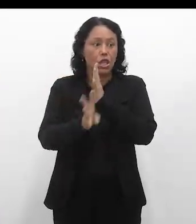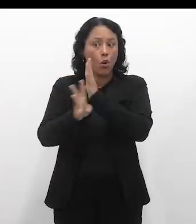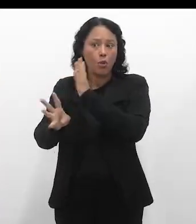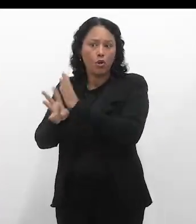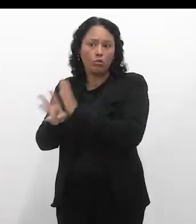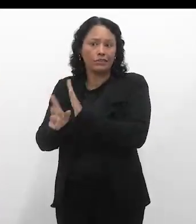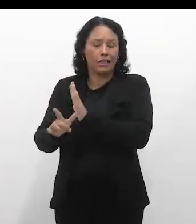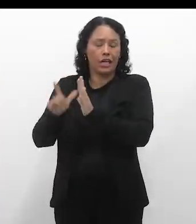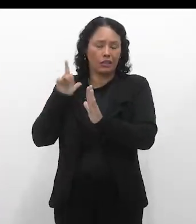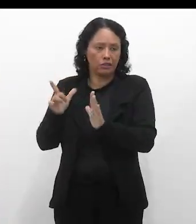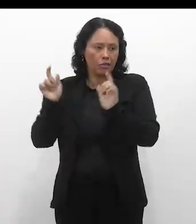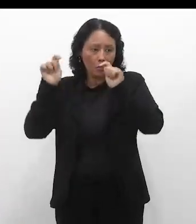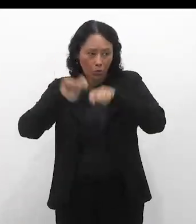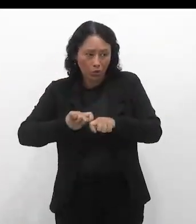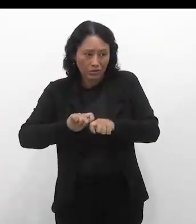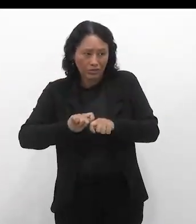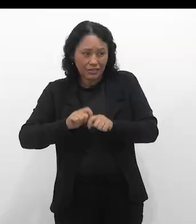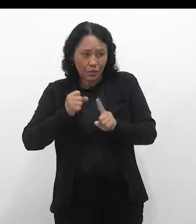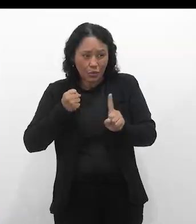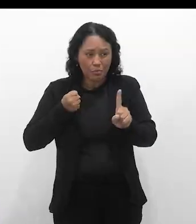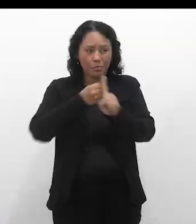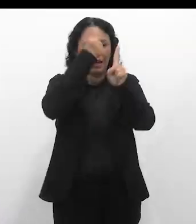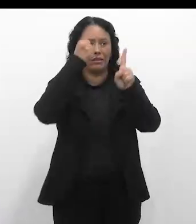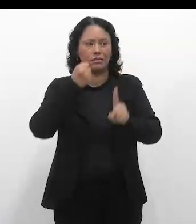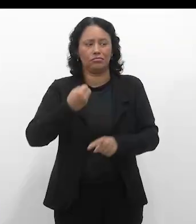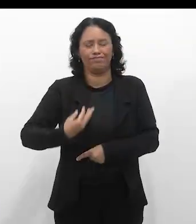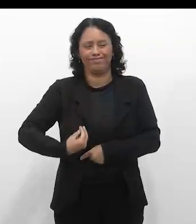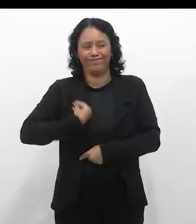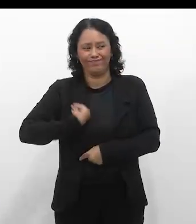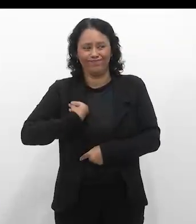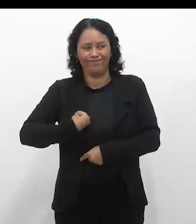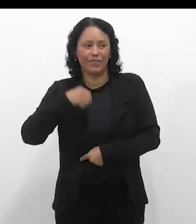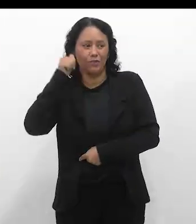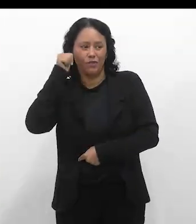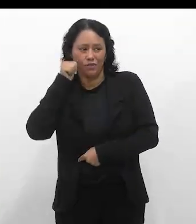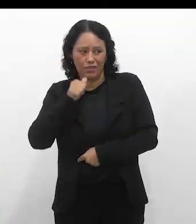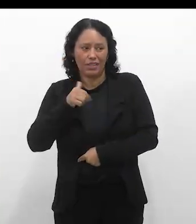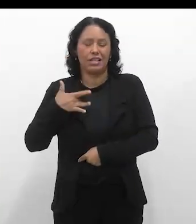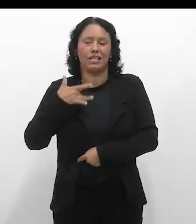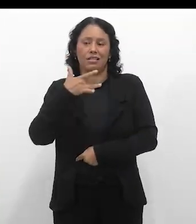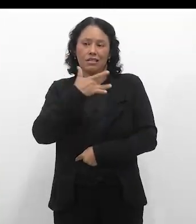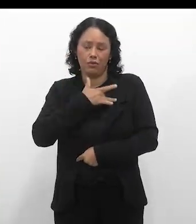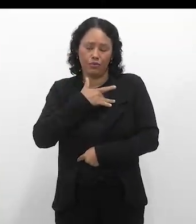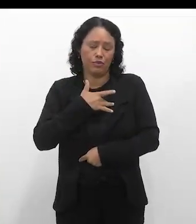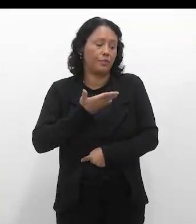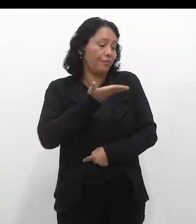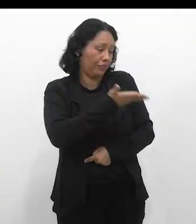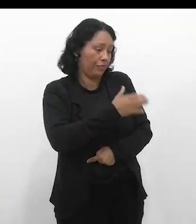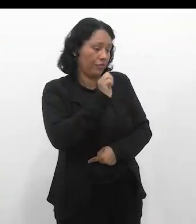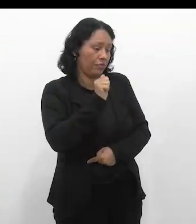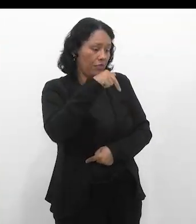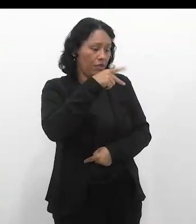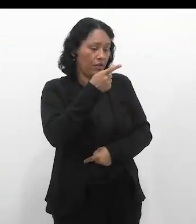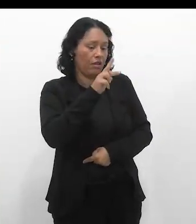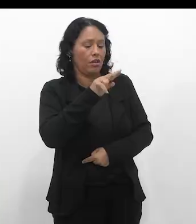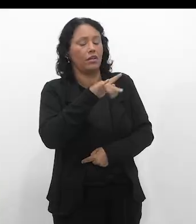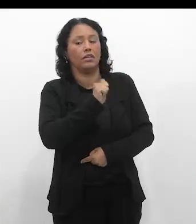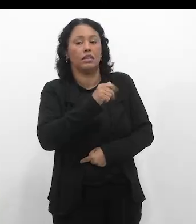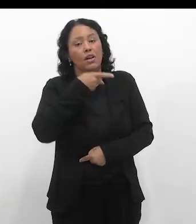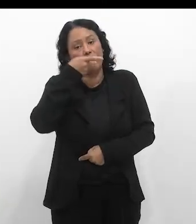não diagnosticada pode causar na vida, na saúde de uma mulher? Assim, que a Andréa falou,